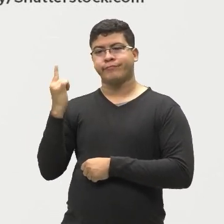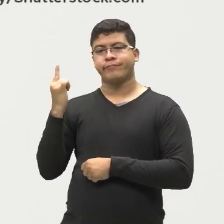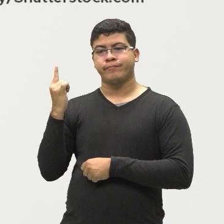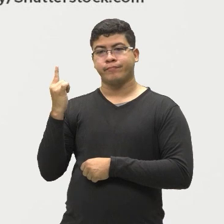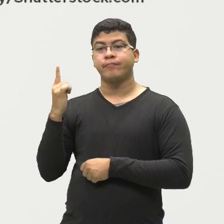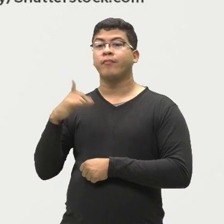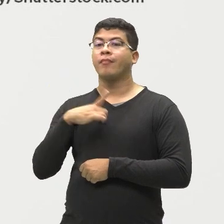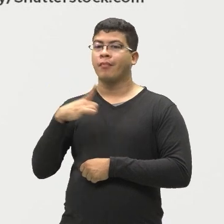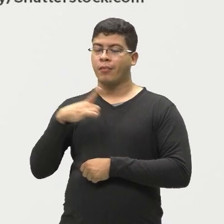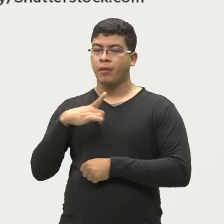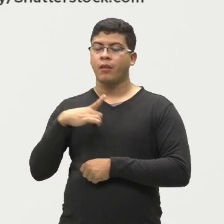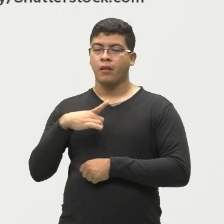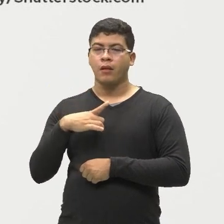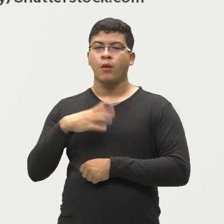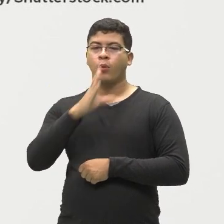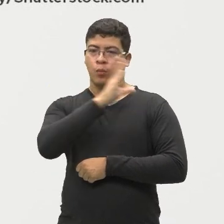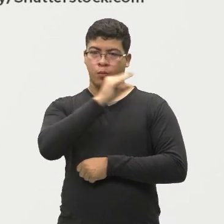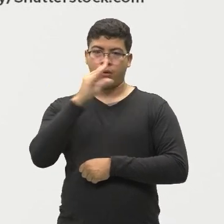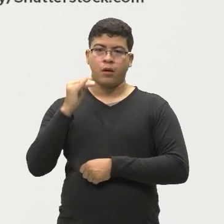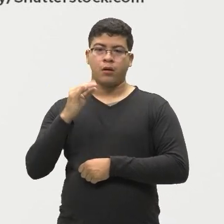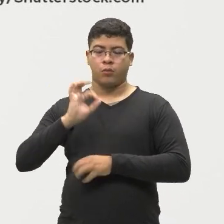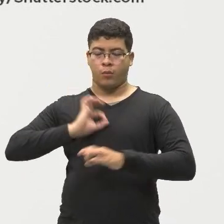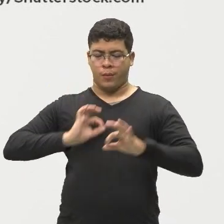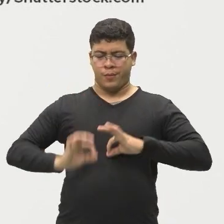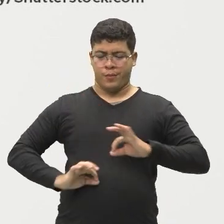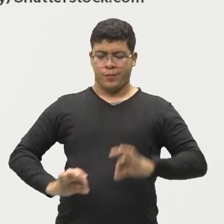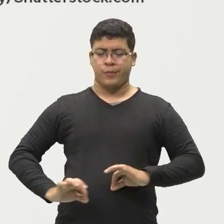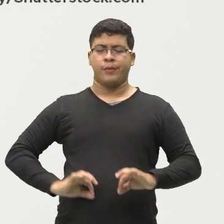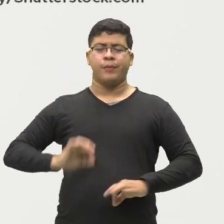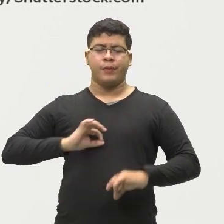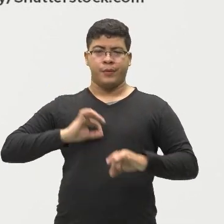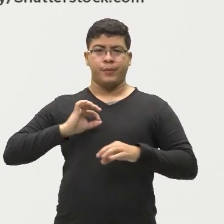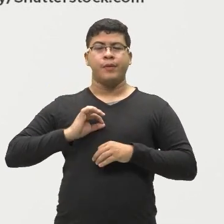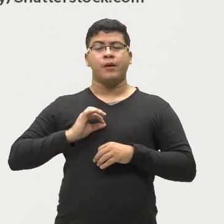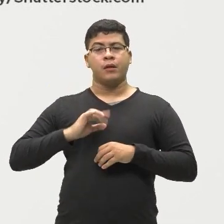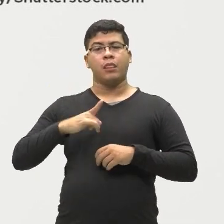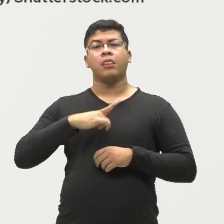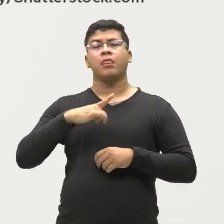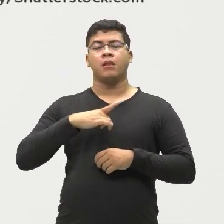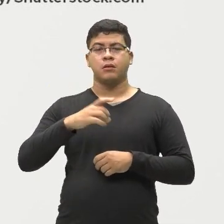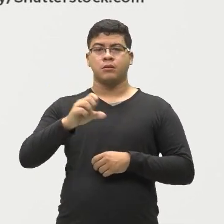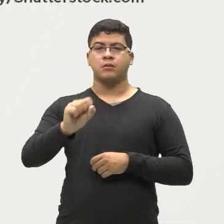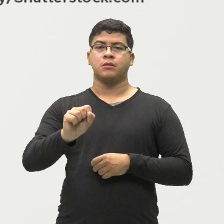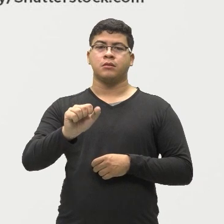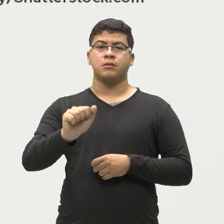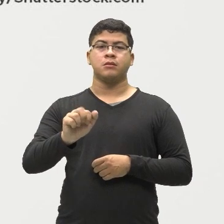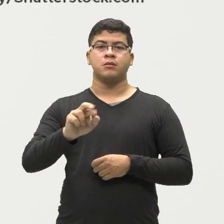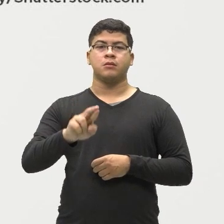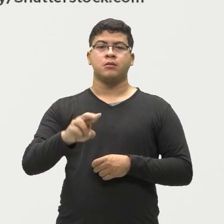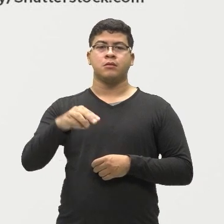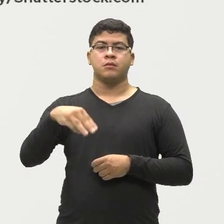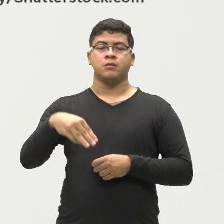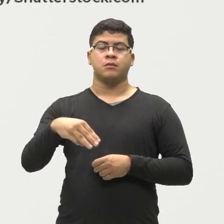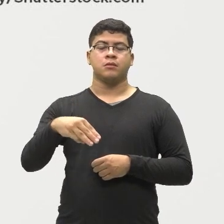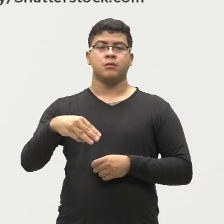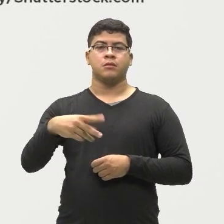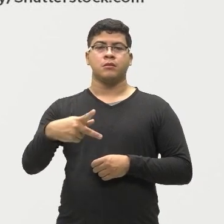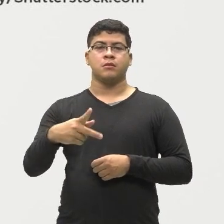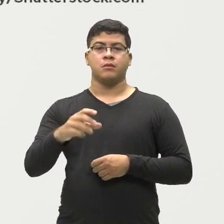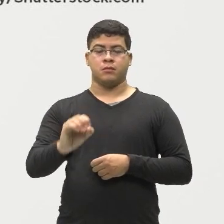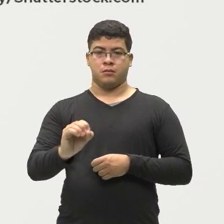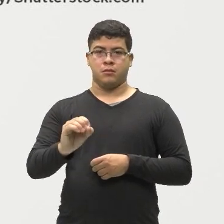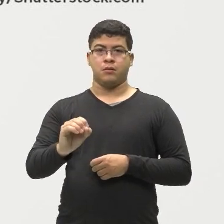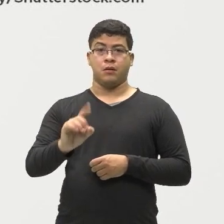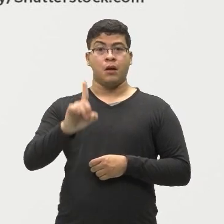que está infectada pelo vírus do sarampo, né? E aí ela traz justamente esses sintomas, que são